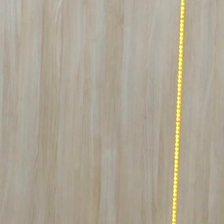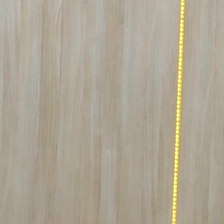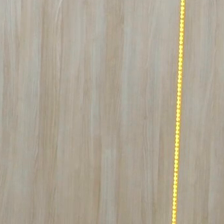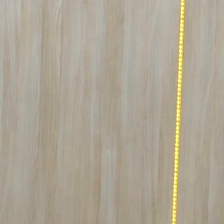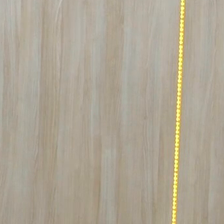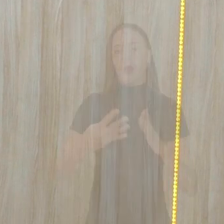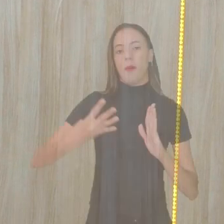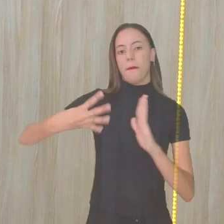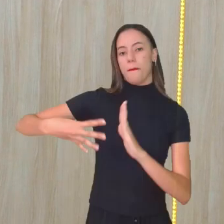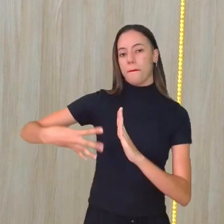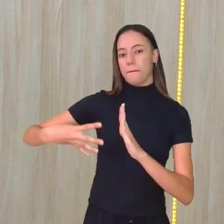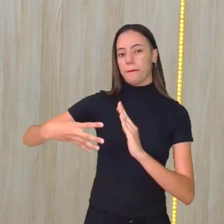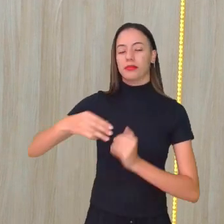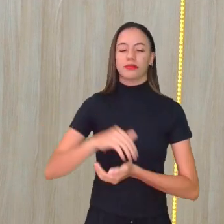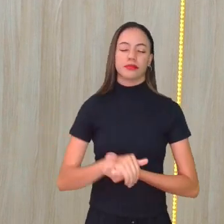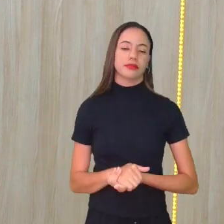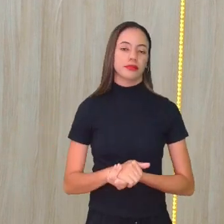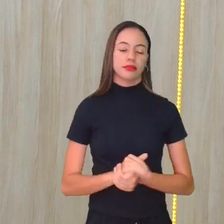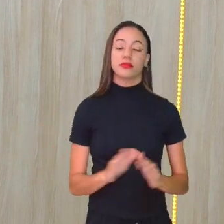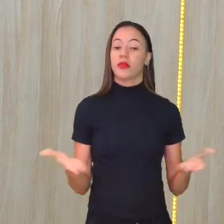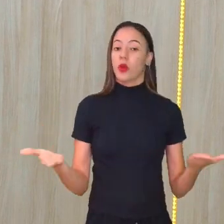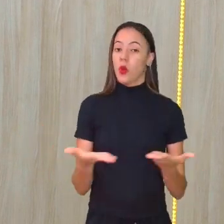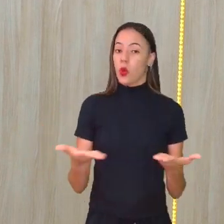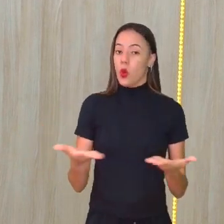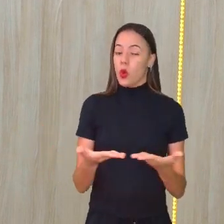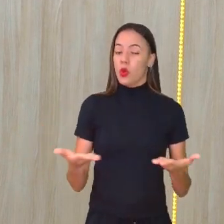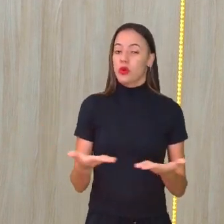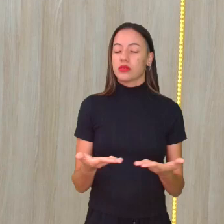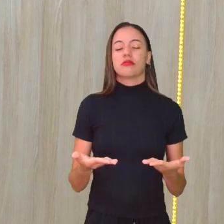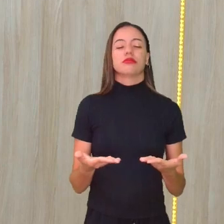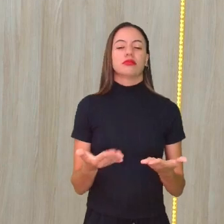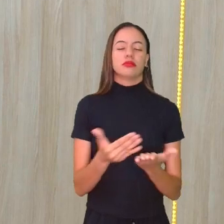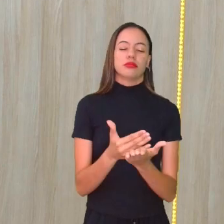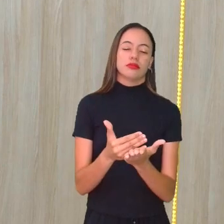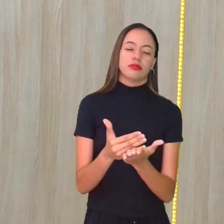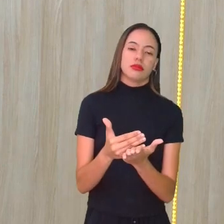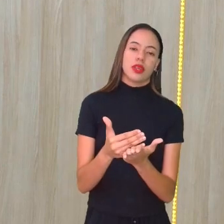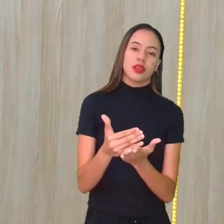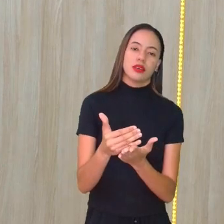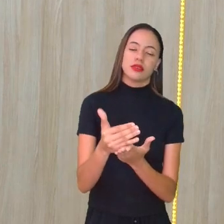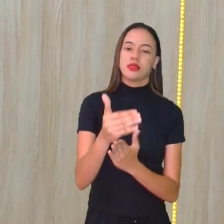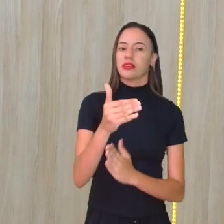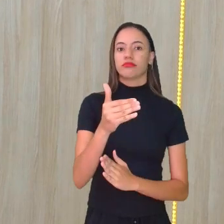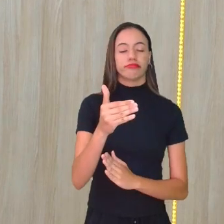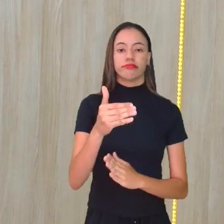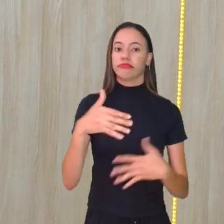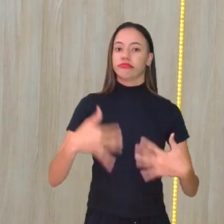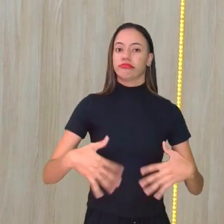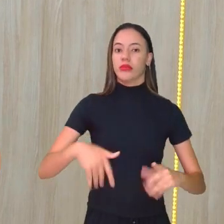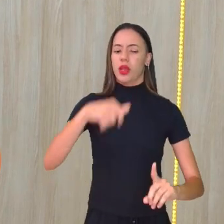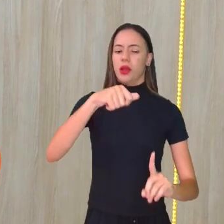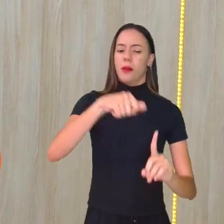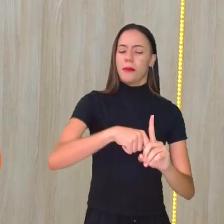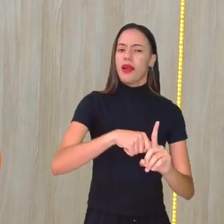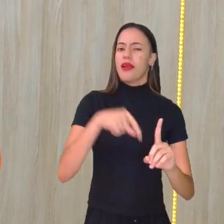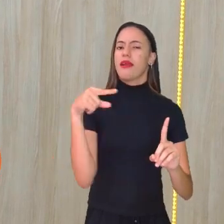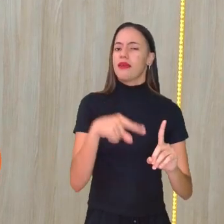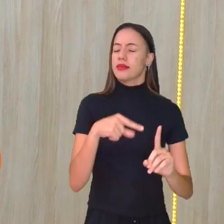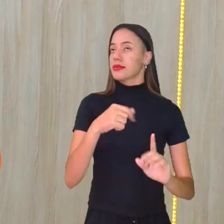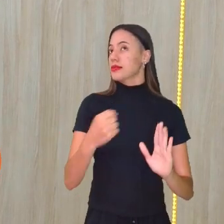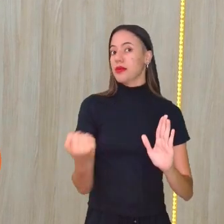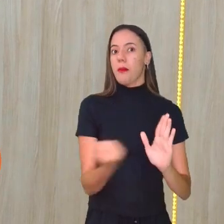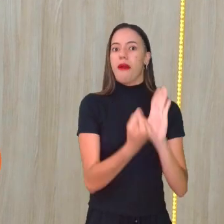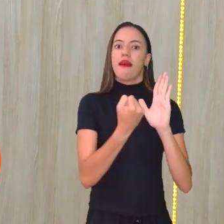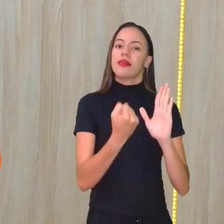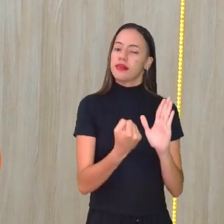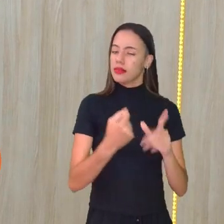módulo 4. E hoje nós estamos dando início a um mês, que é um mês bastante